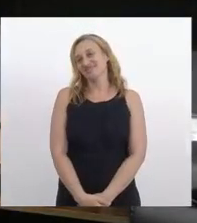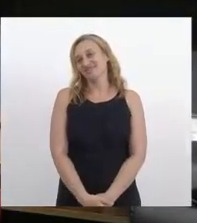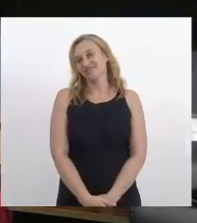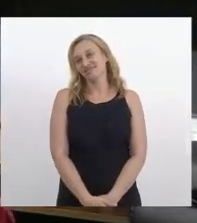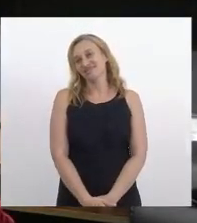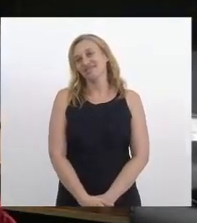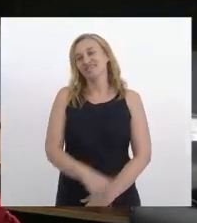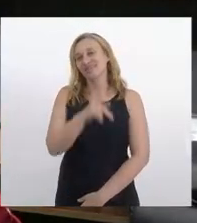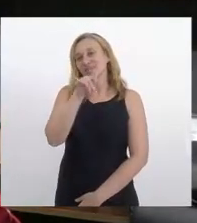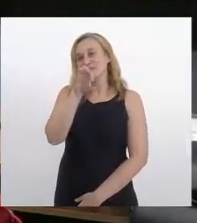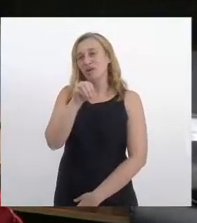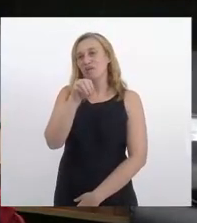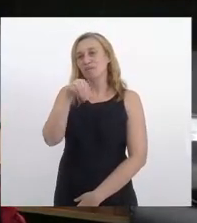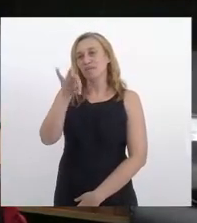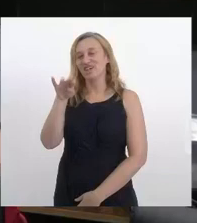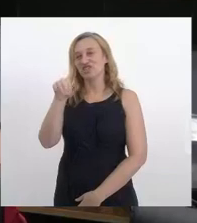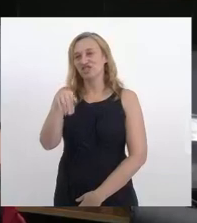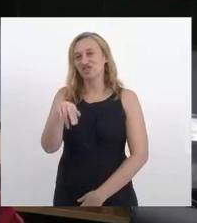Paulo Maltz,